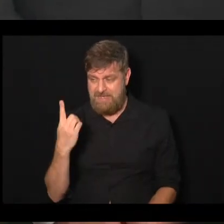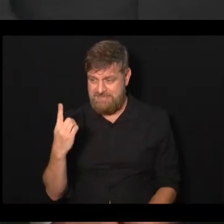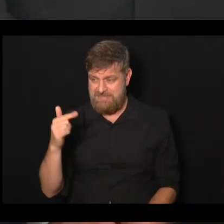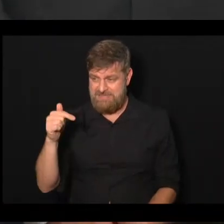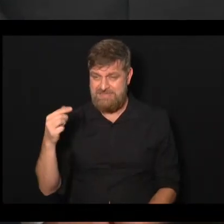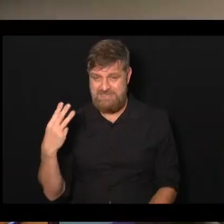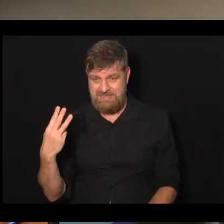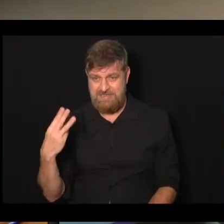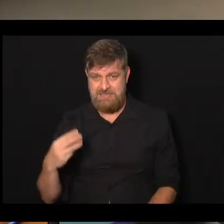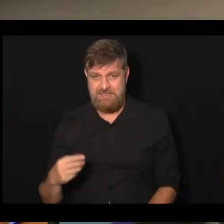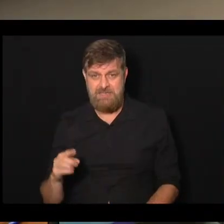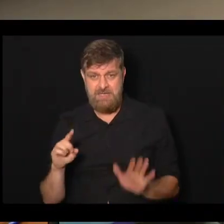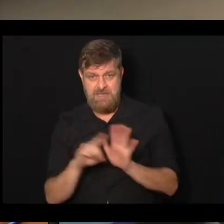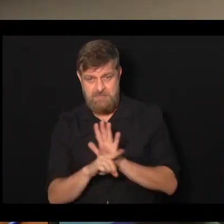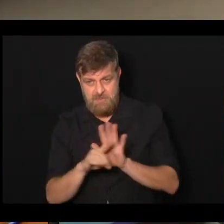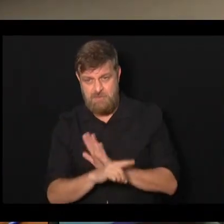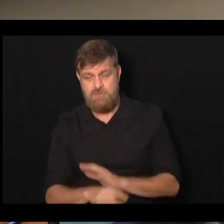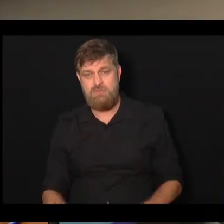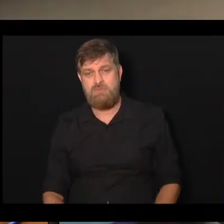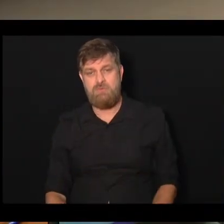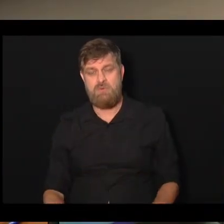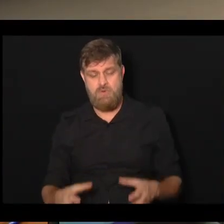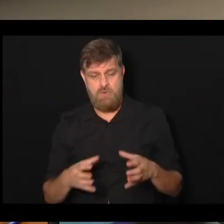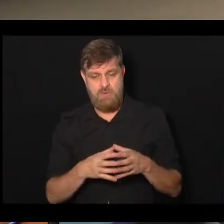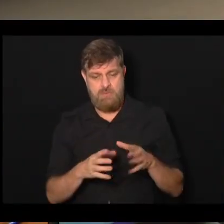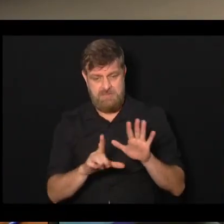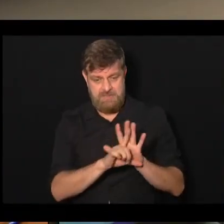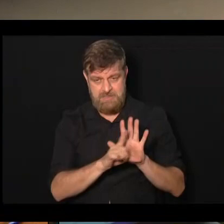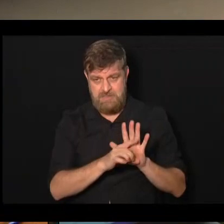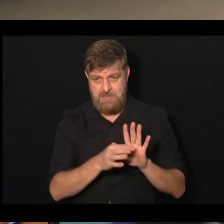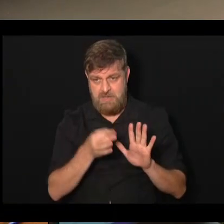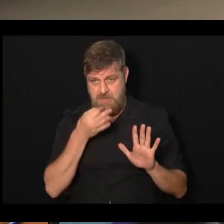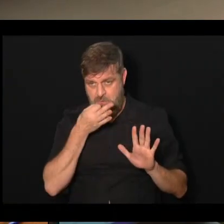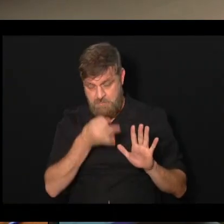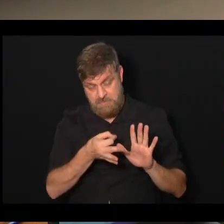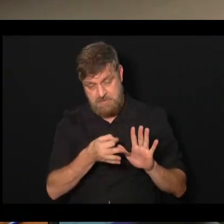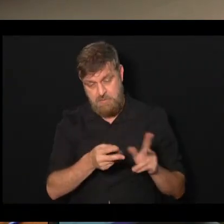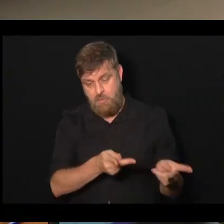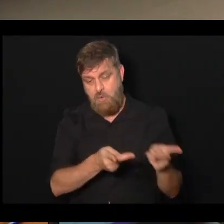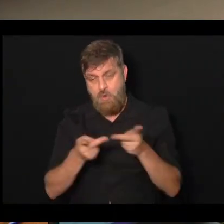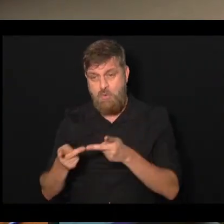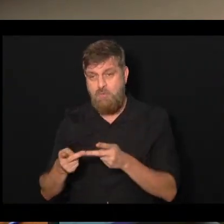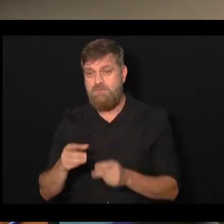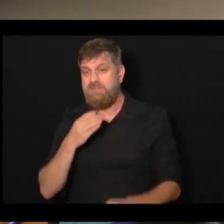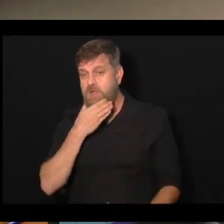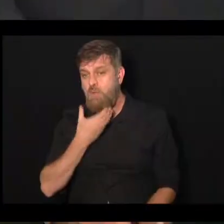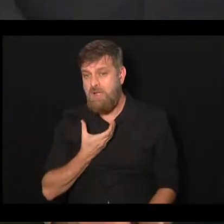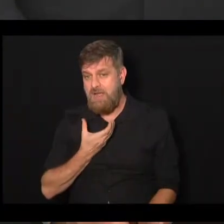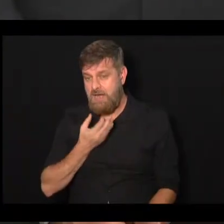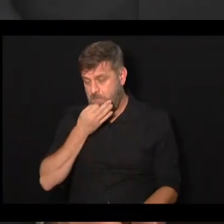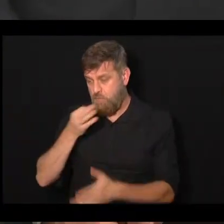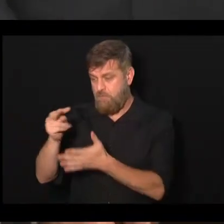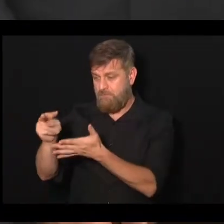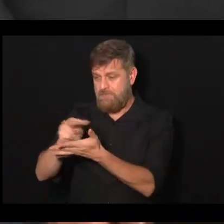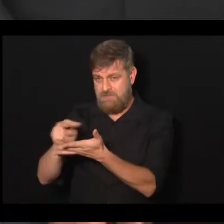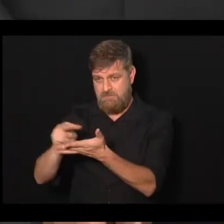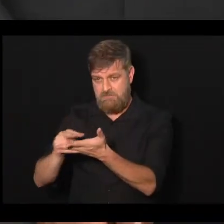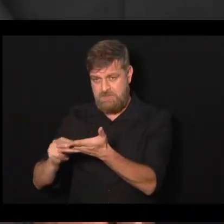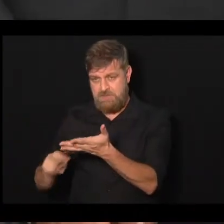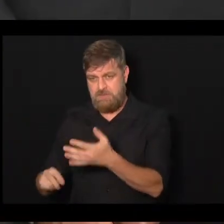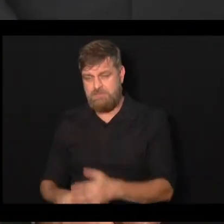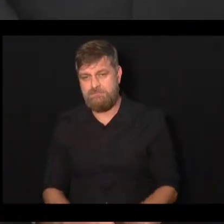172/173. Senhor presidente, a comissão indica o nobre vereador Carmo Luiz para examinar o parecer. Vereador Carmo